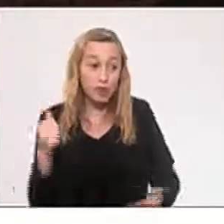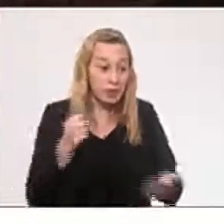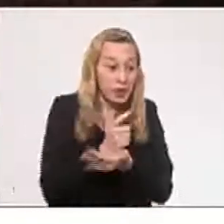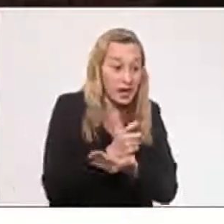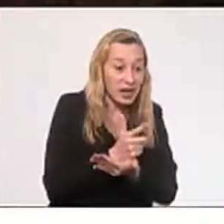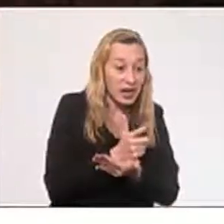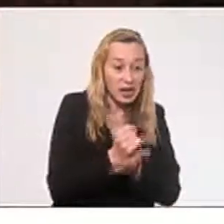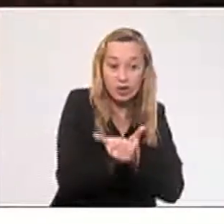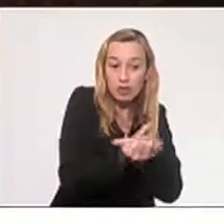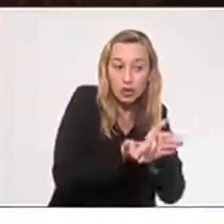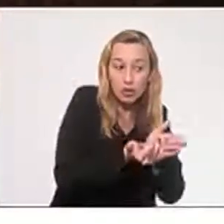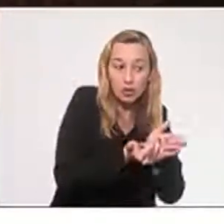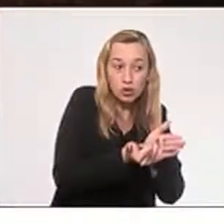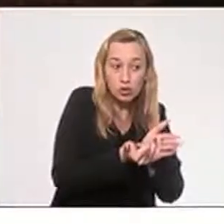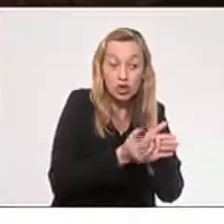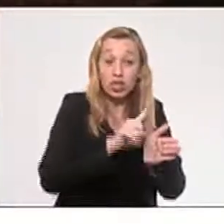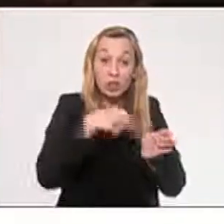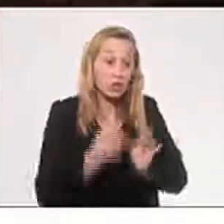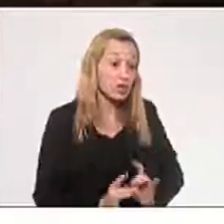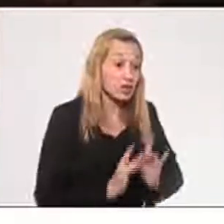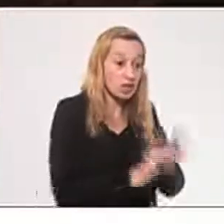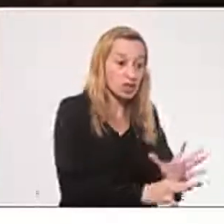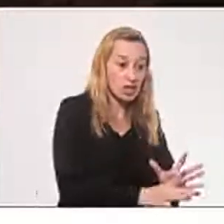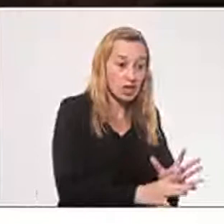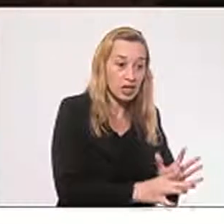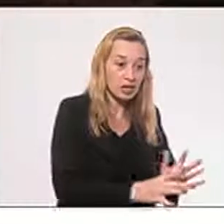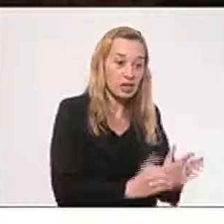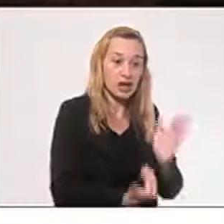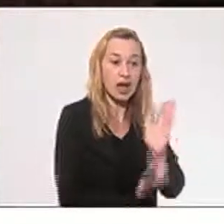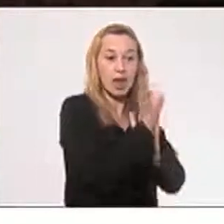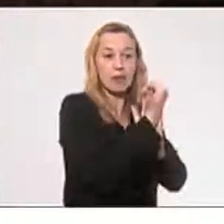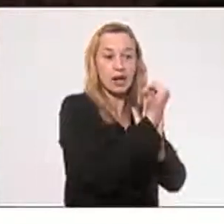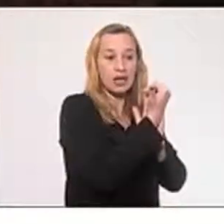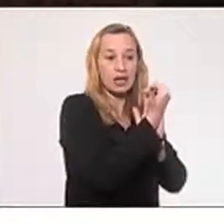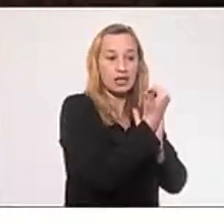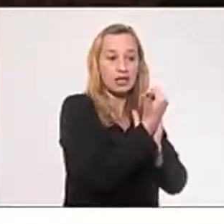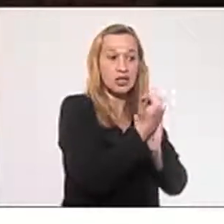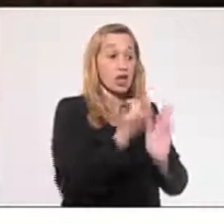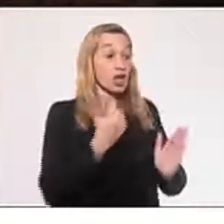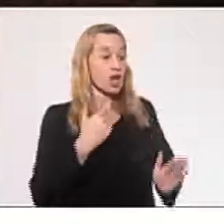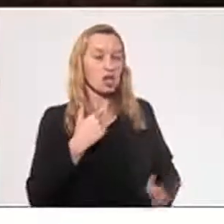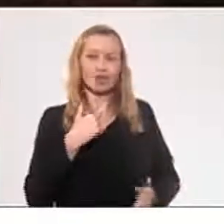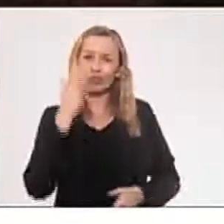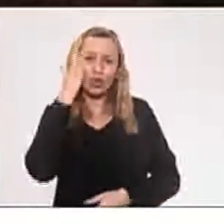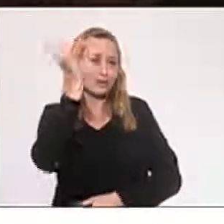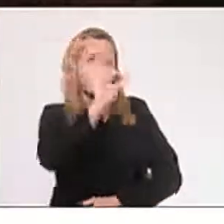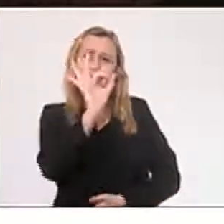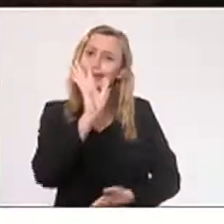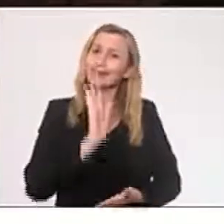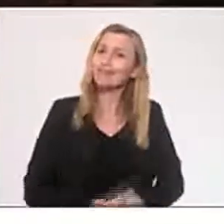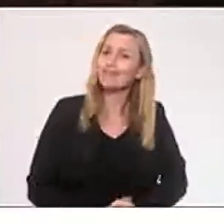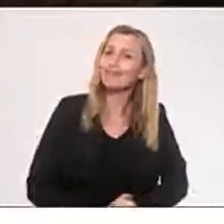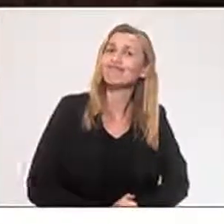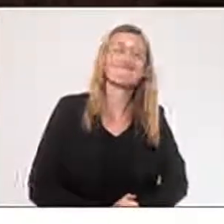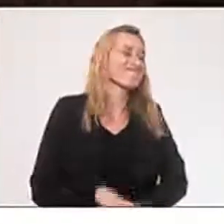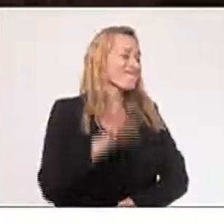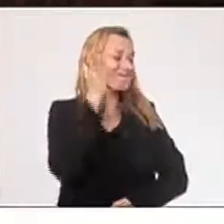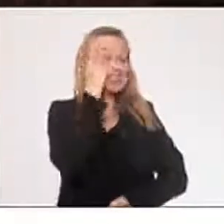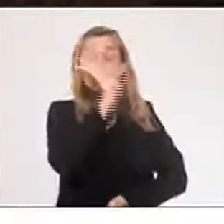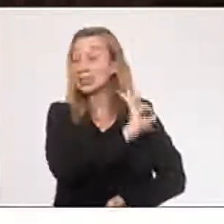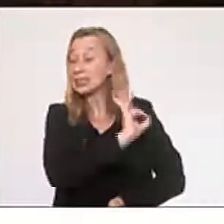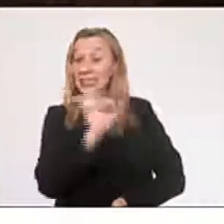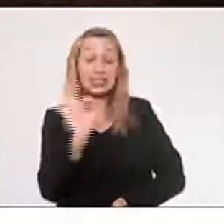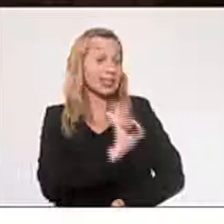e jogar no mercado com uma alíquota de 34%. Eu não estou entendendo, senhor presidente. Não